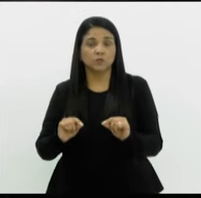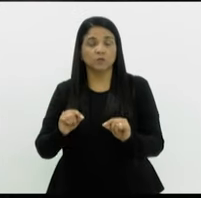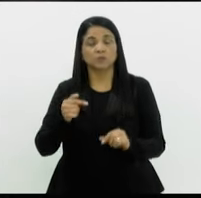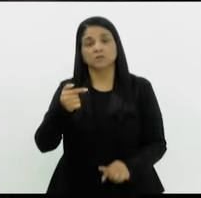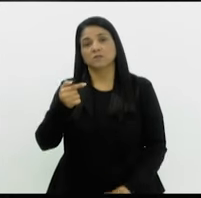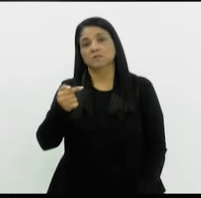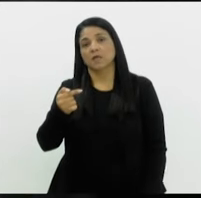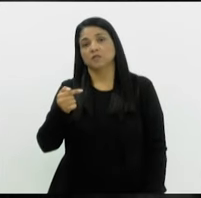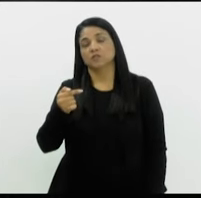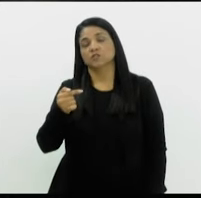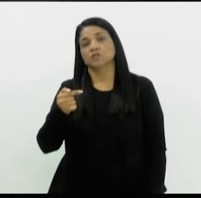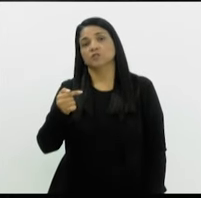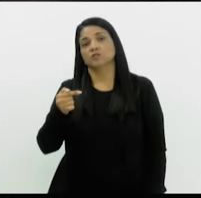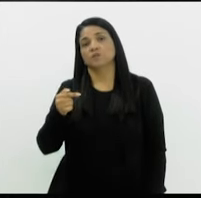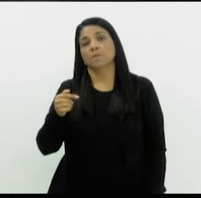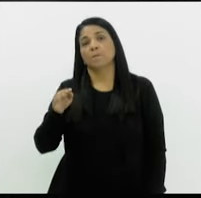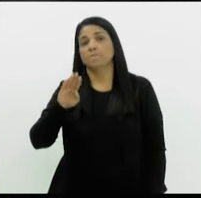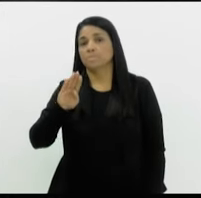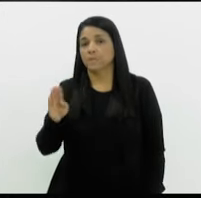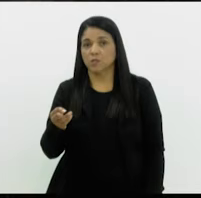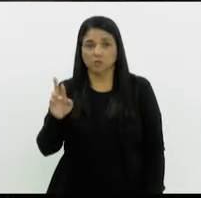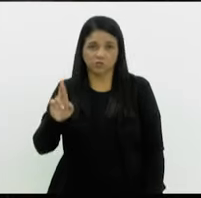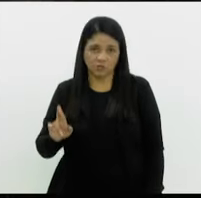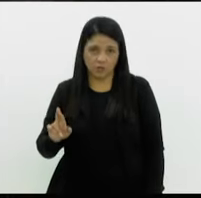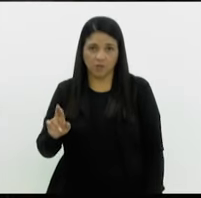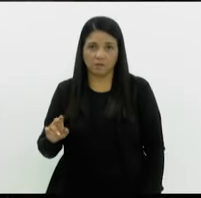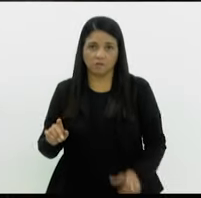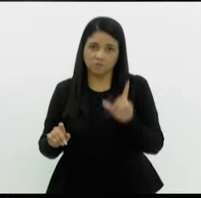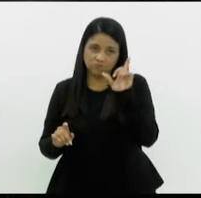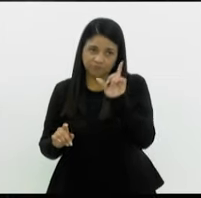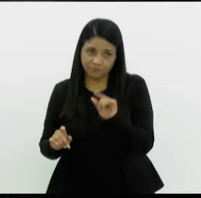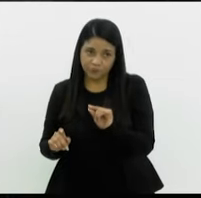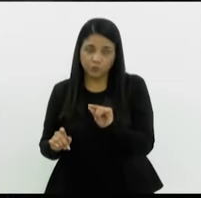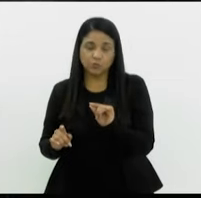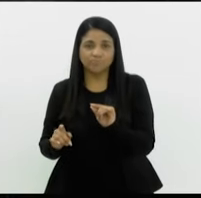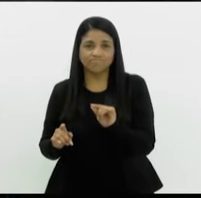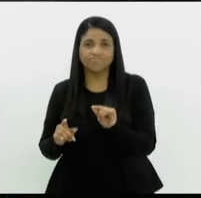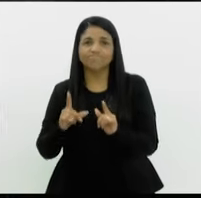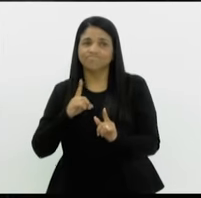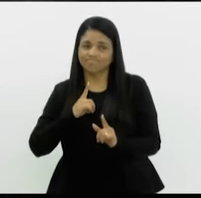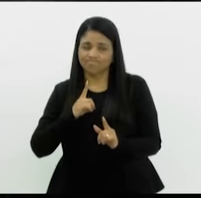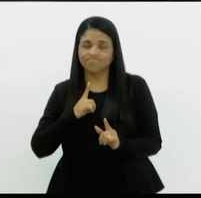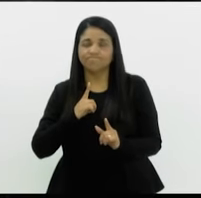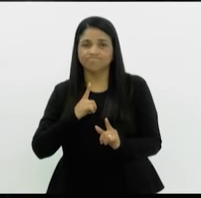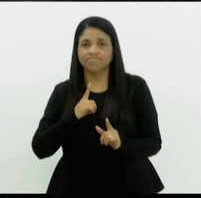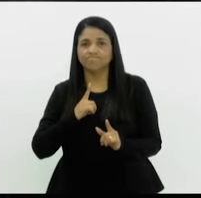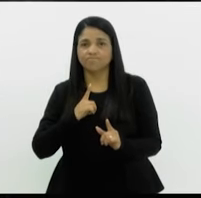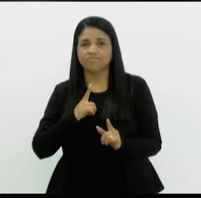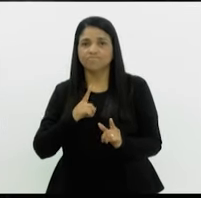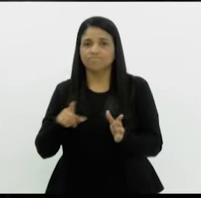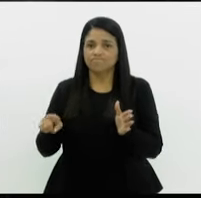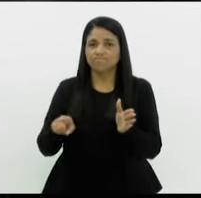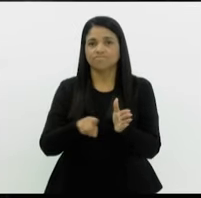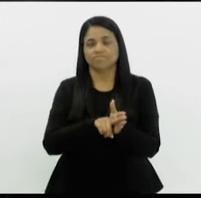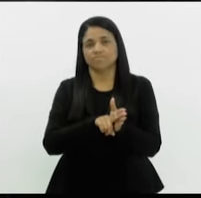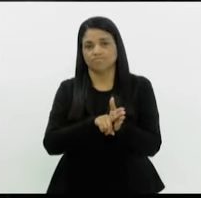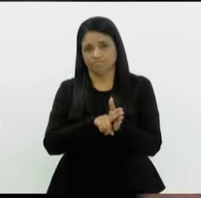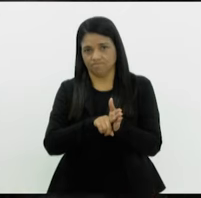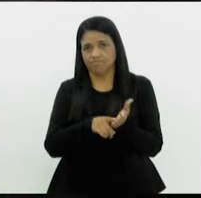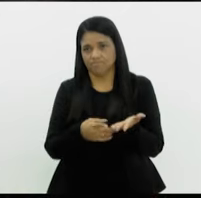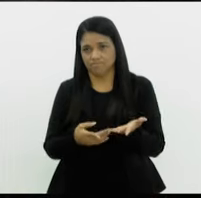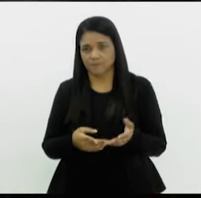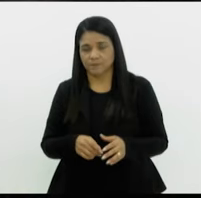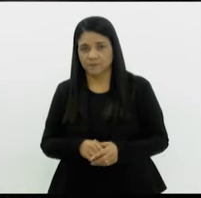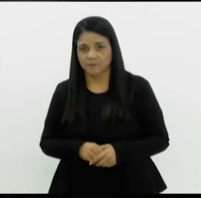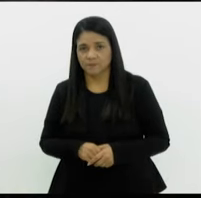de reais. Mas é um senhor déficit. Ocorre que esta foi